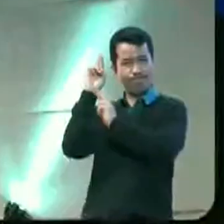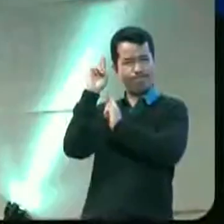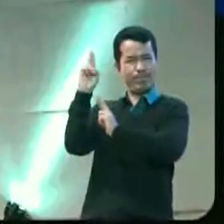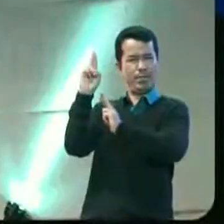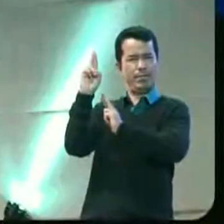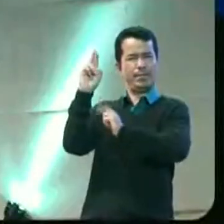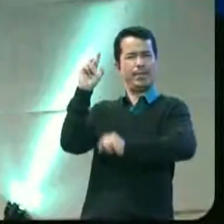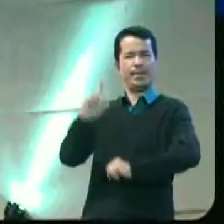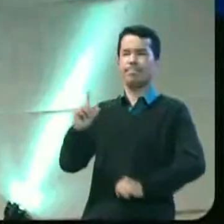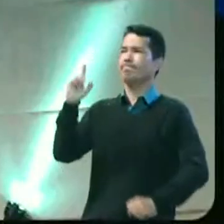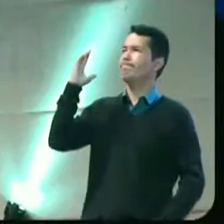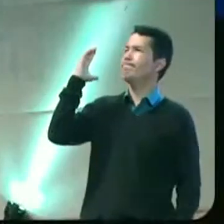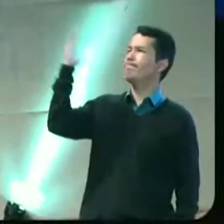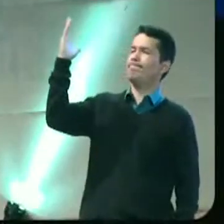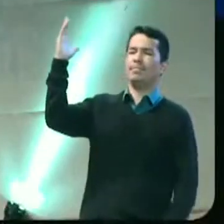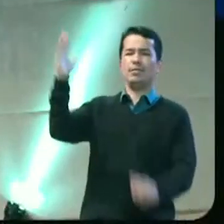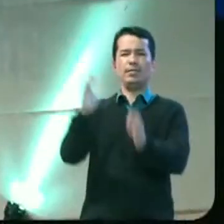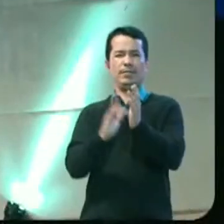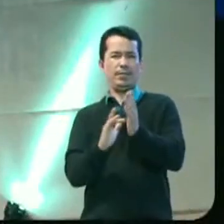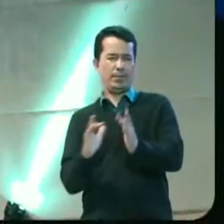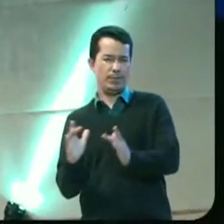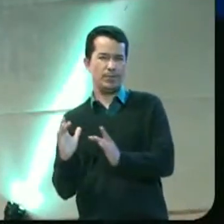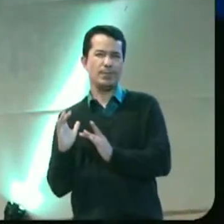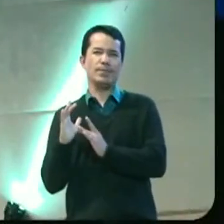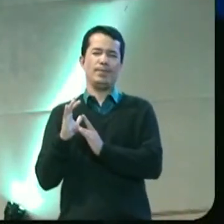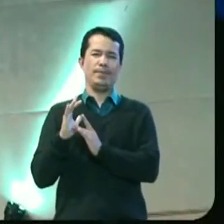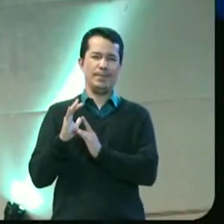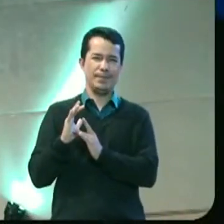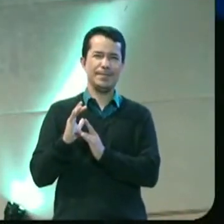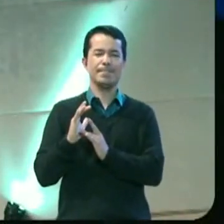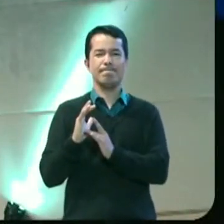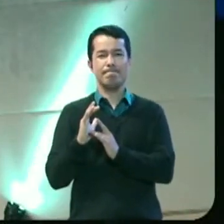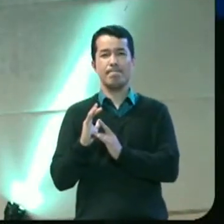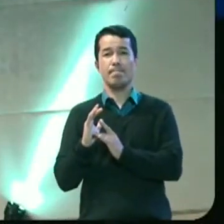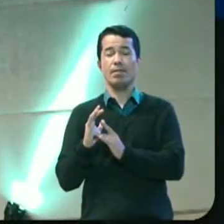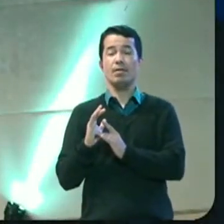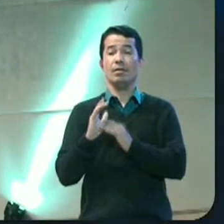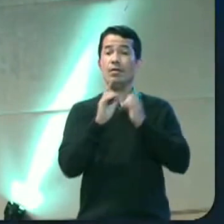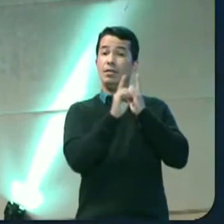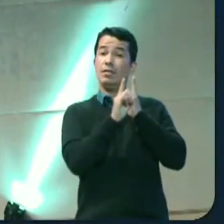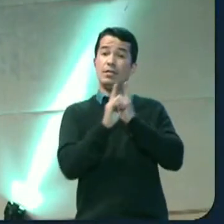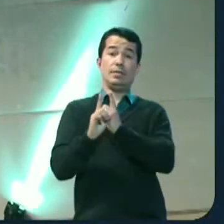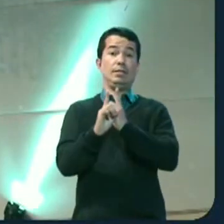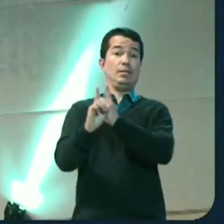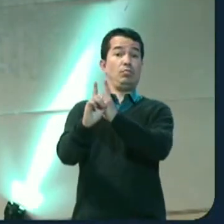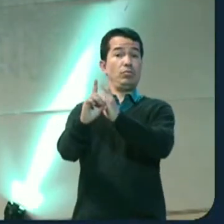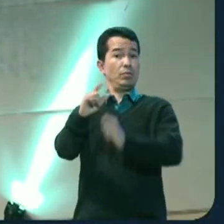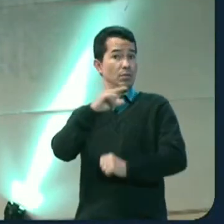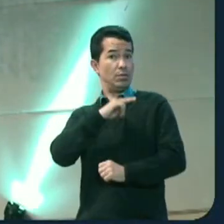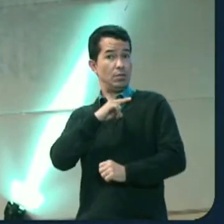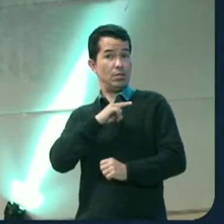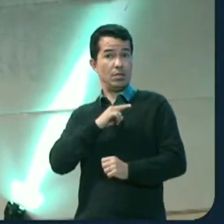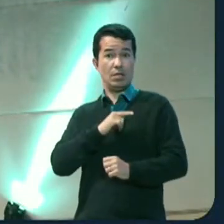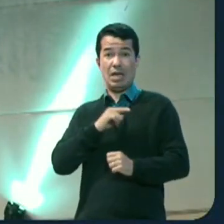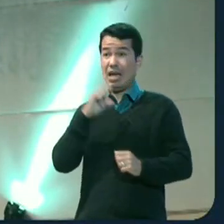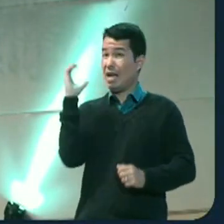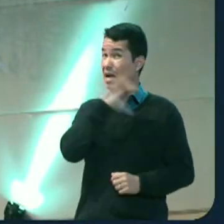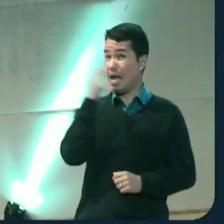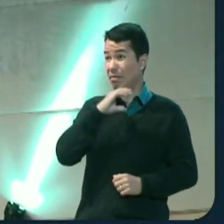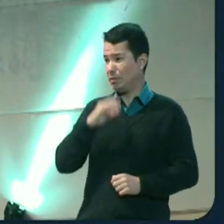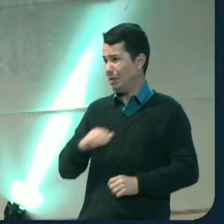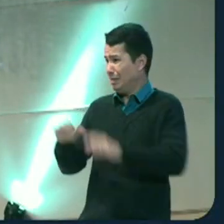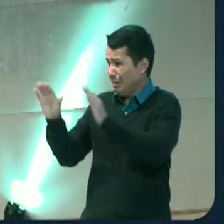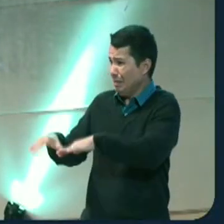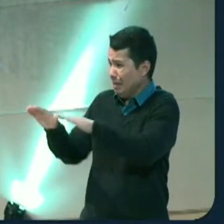está nele. Os discípulos foram até Jesus, eles correram até Jesus para pedir